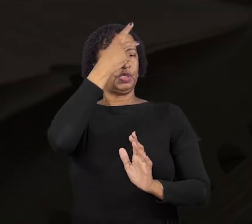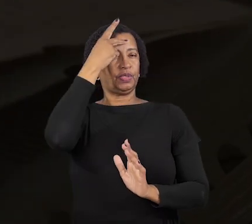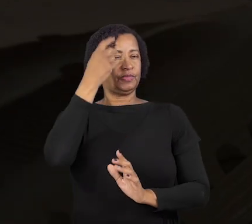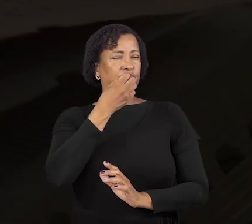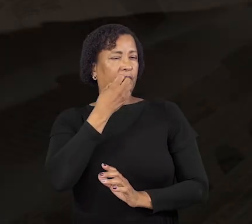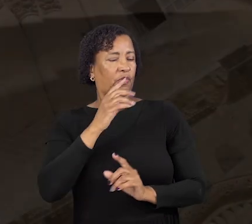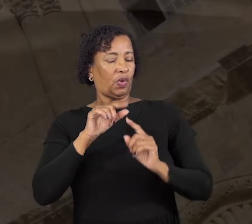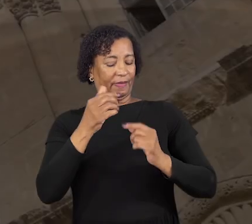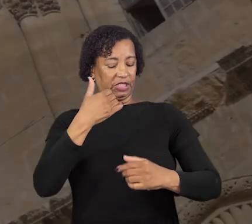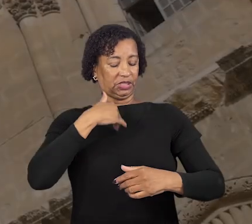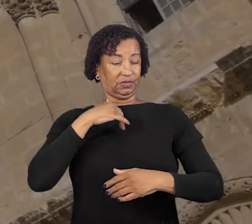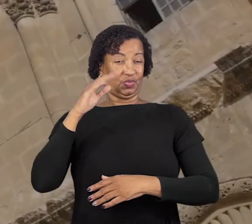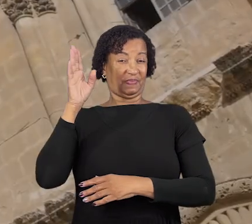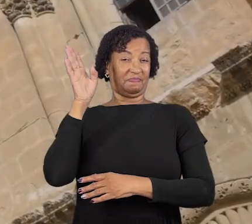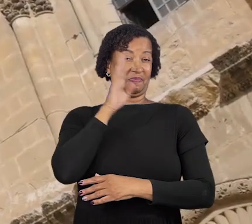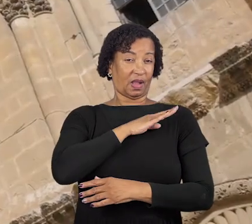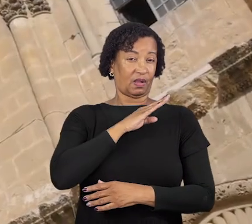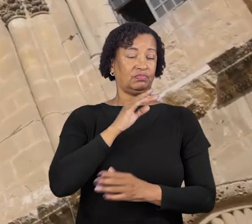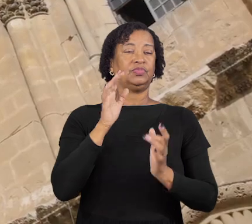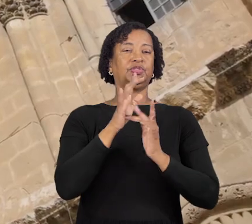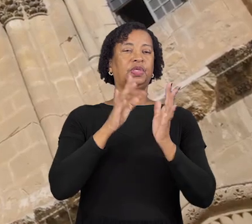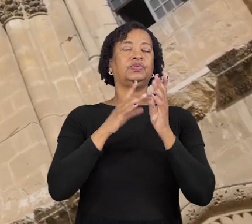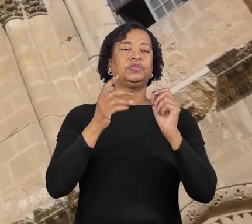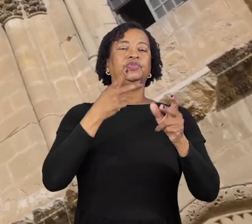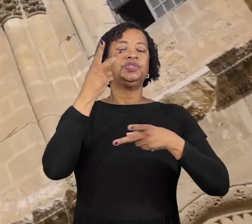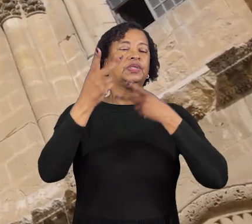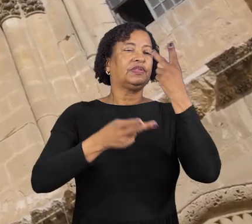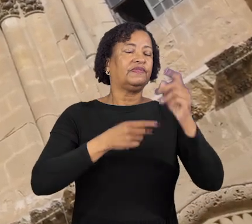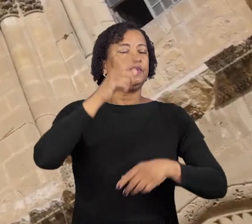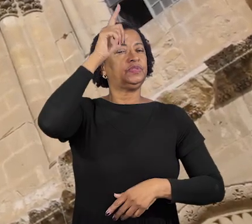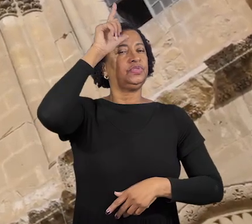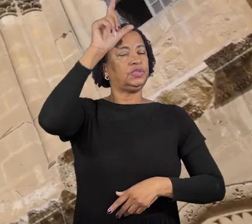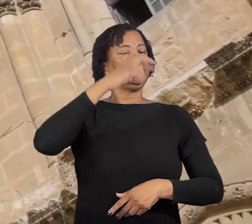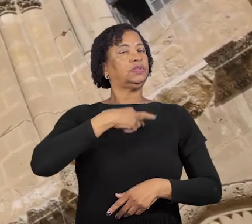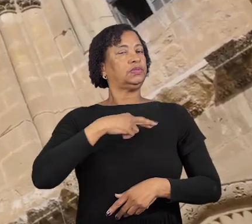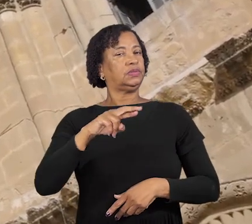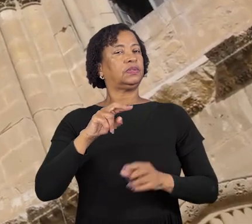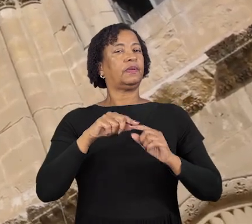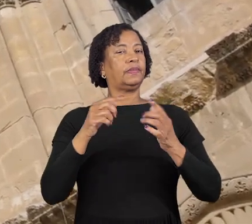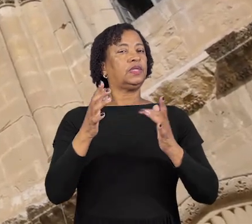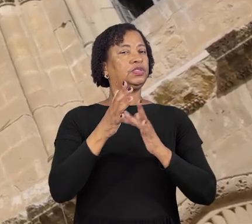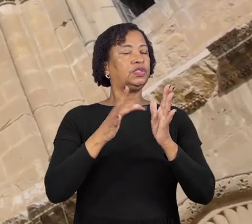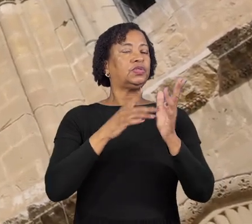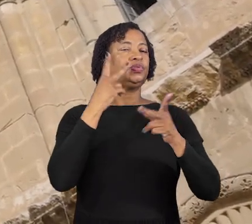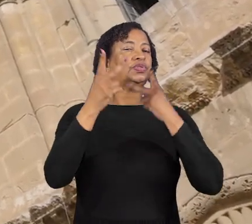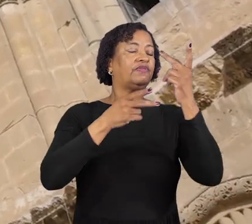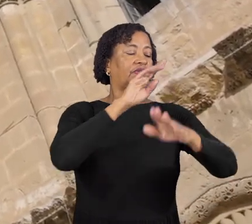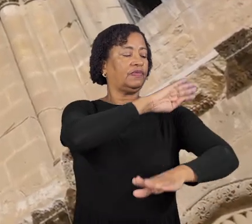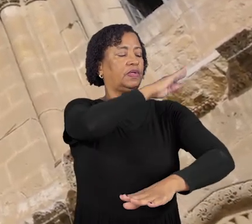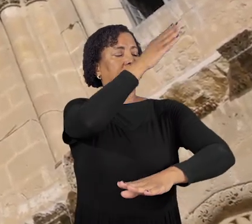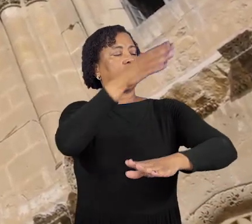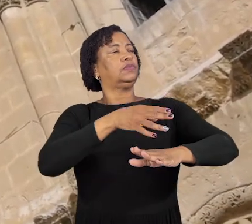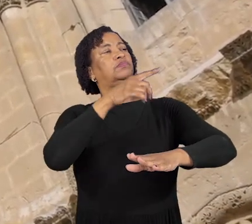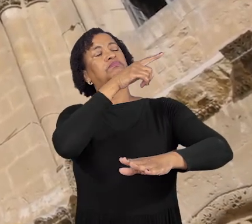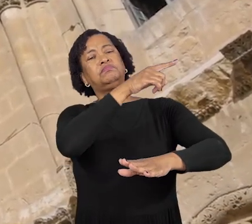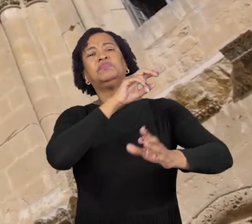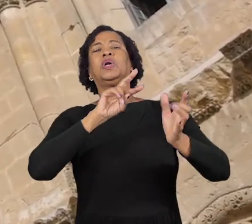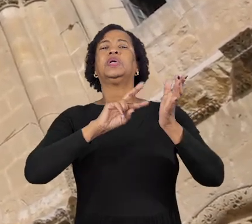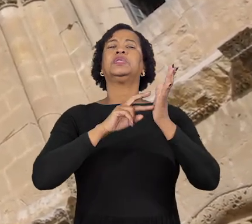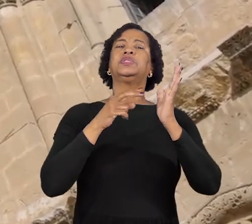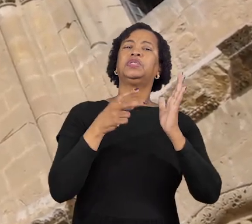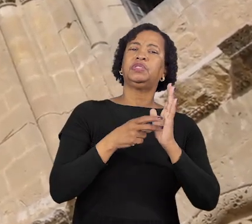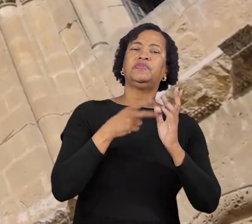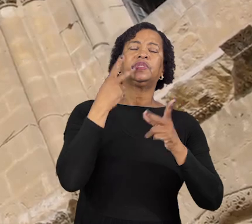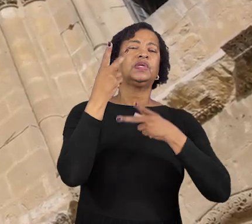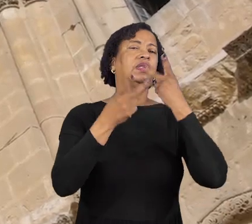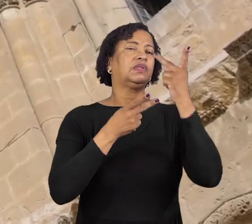lobos devoradores. Jesus podia estar falando de líderes religiosos, mas Jesus estava falando no topo da montanha. Isso